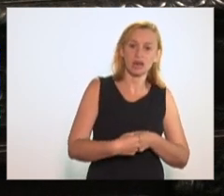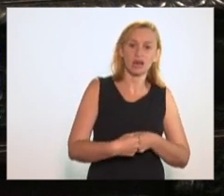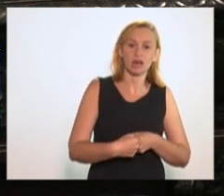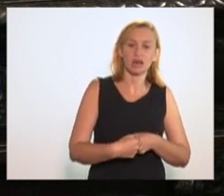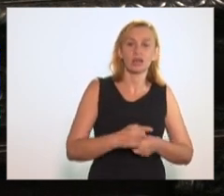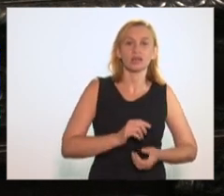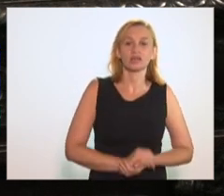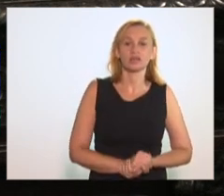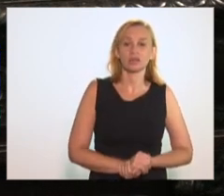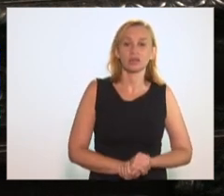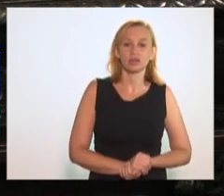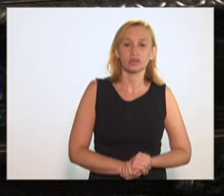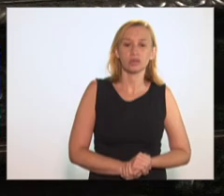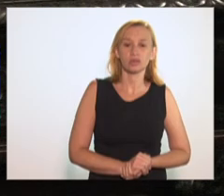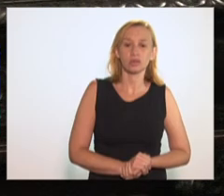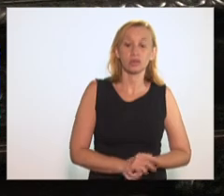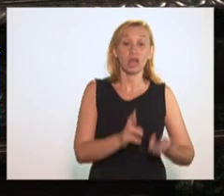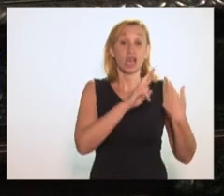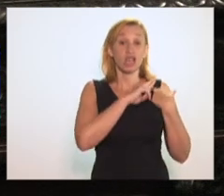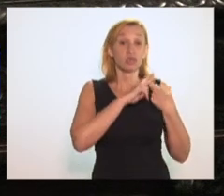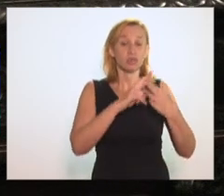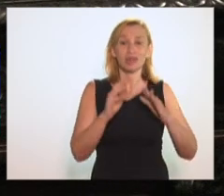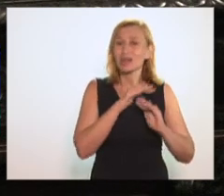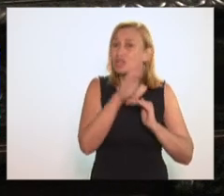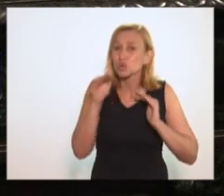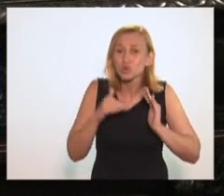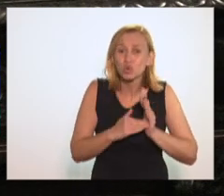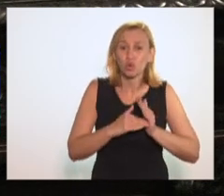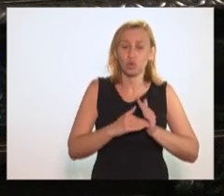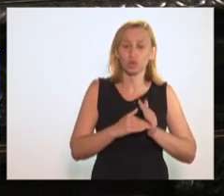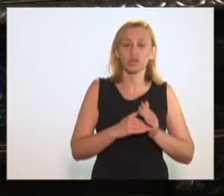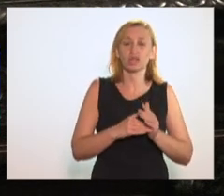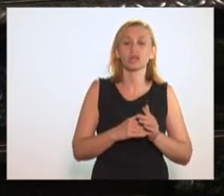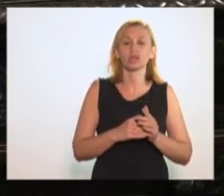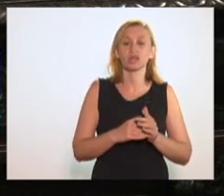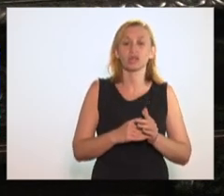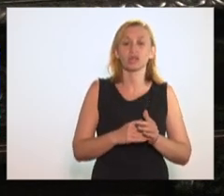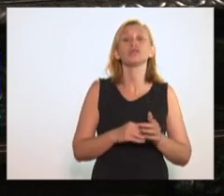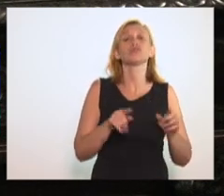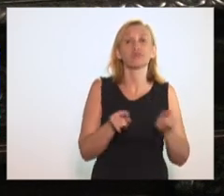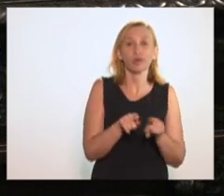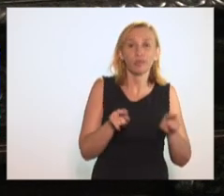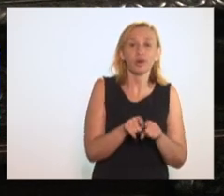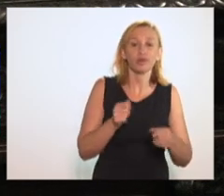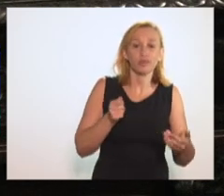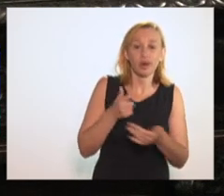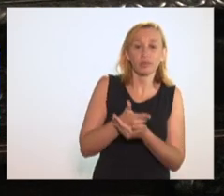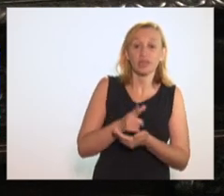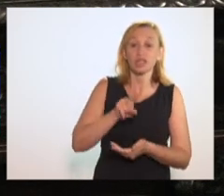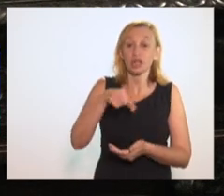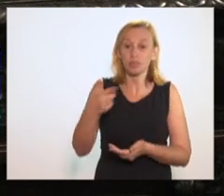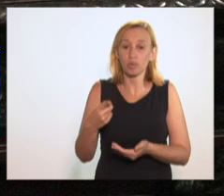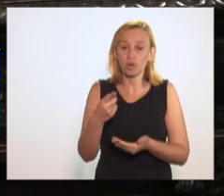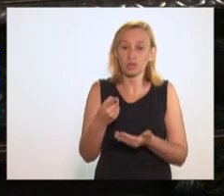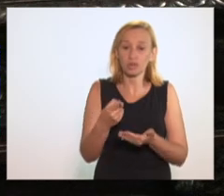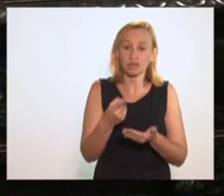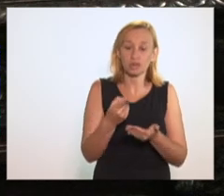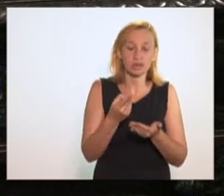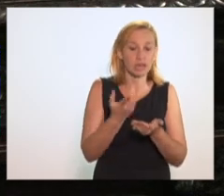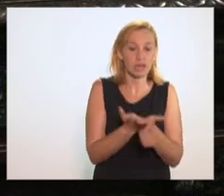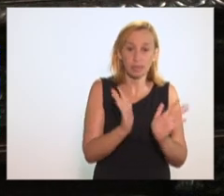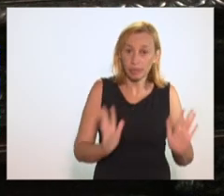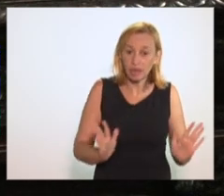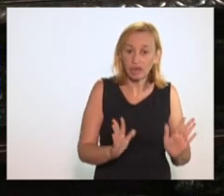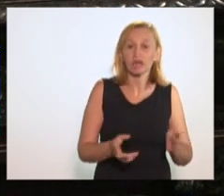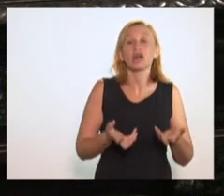arcar com toda a responsabilidade, inclusive do pagamento e depois quebraram. Então, essa é a